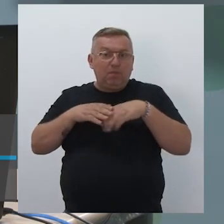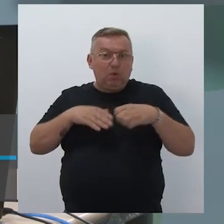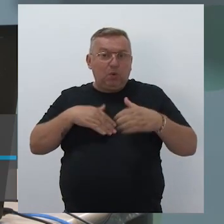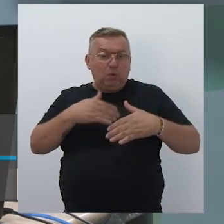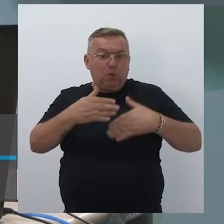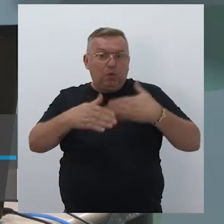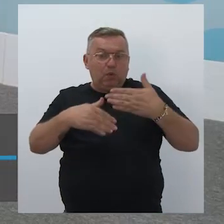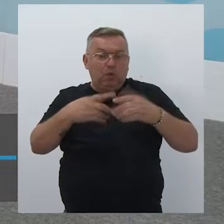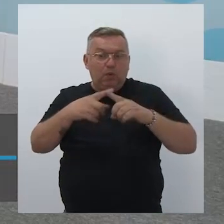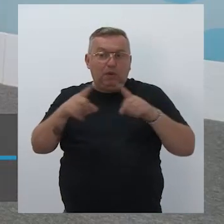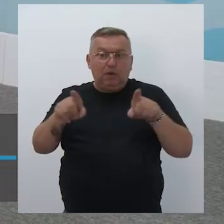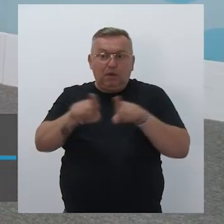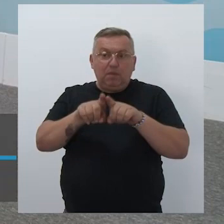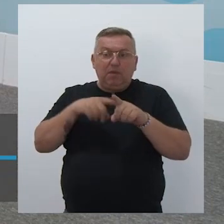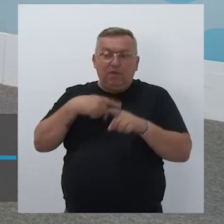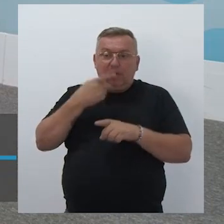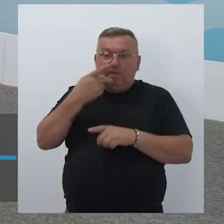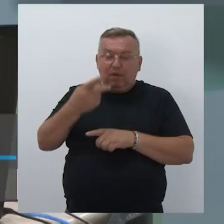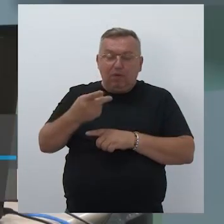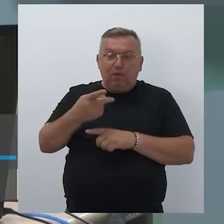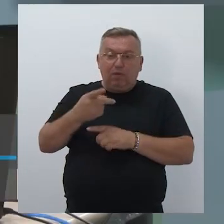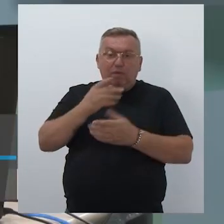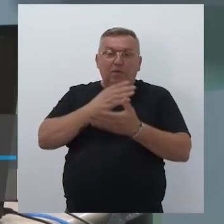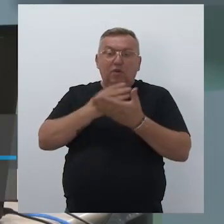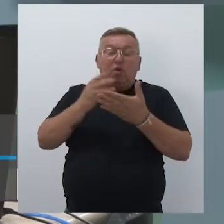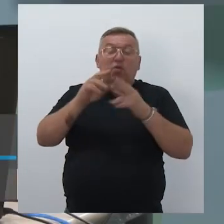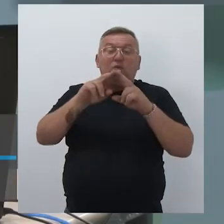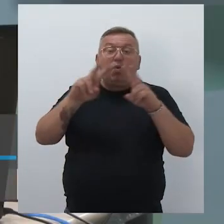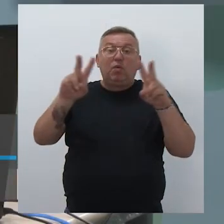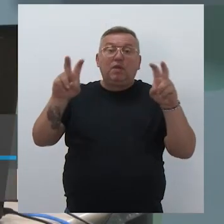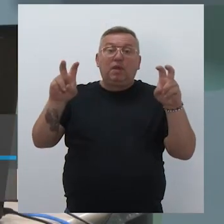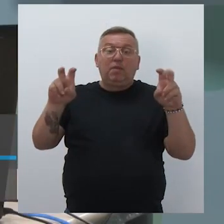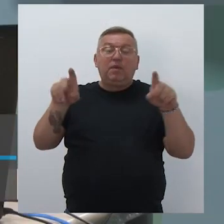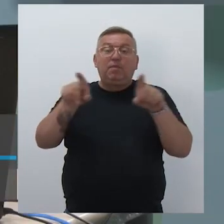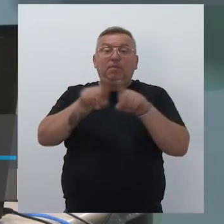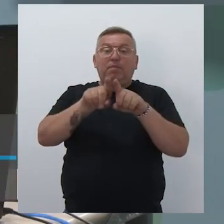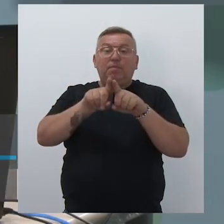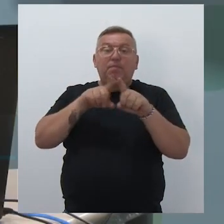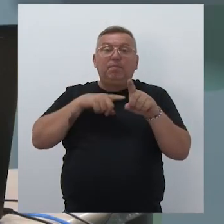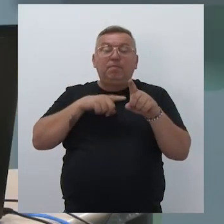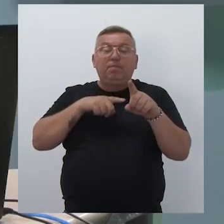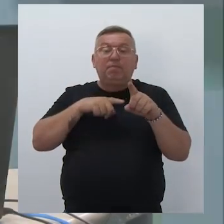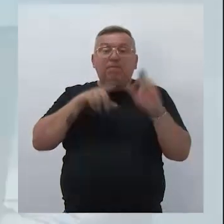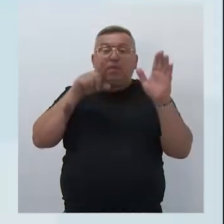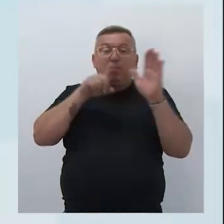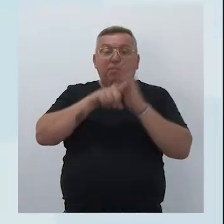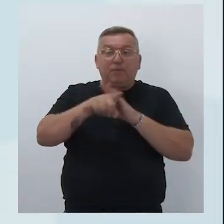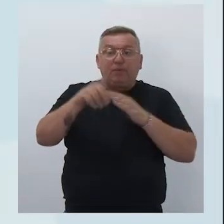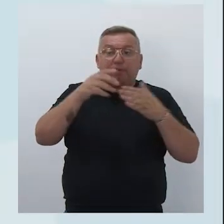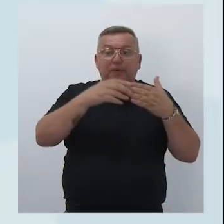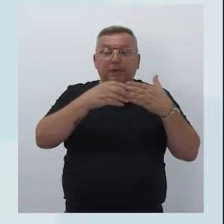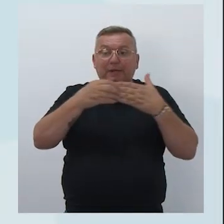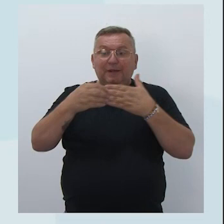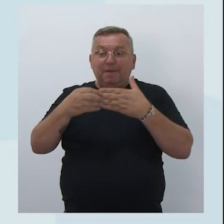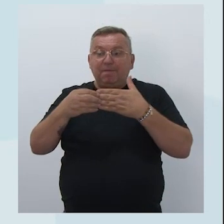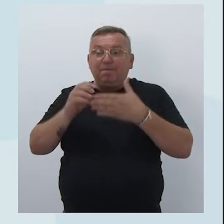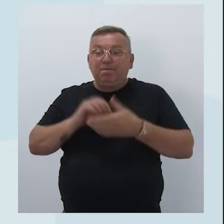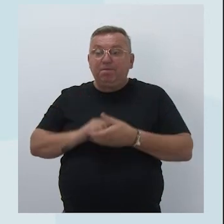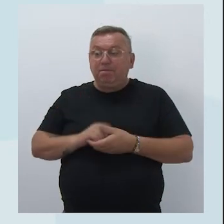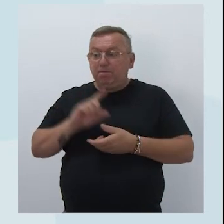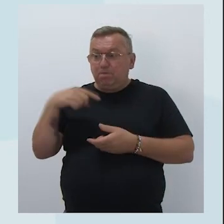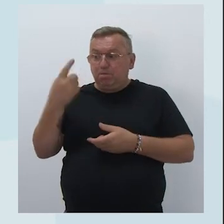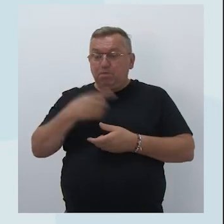O Emerson também já falou, né? A partir de um tema e a partir de uma questão norteadora. Aqui no caso do